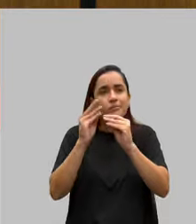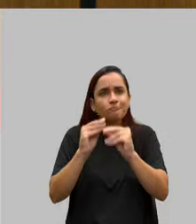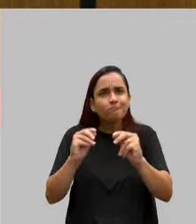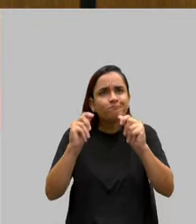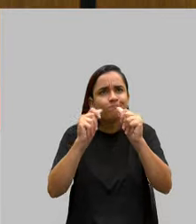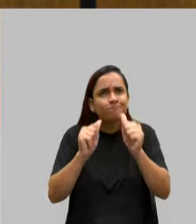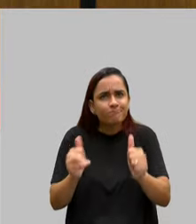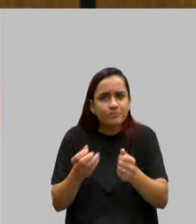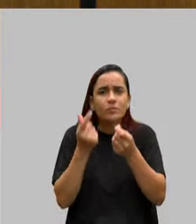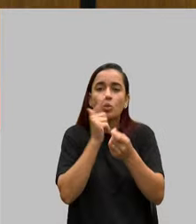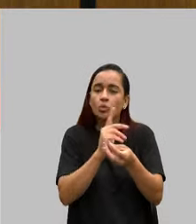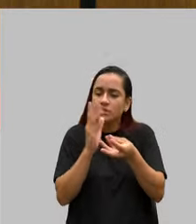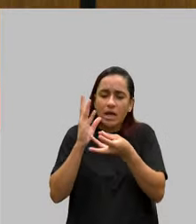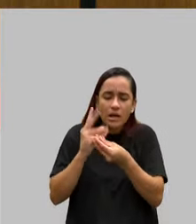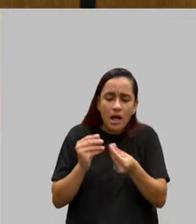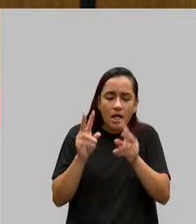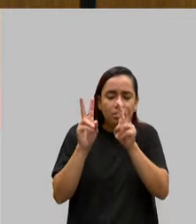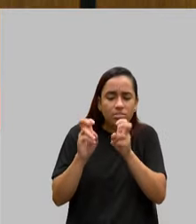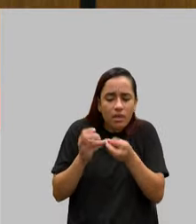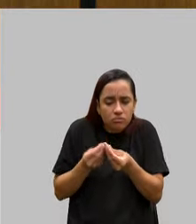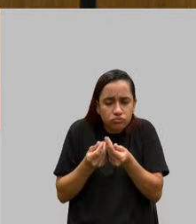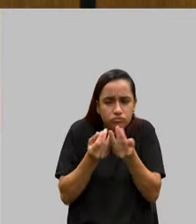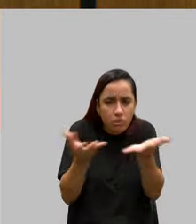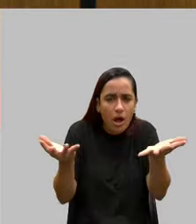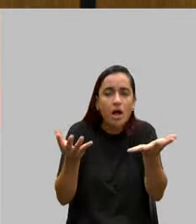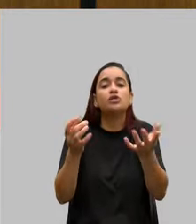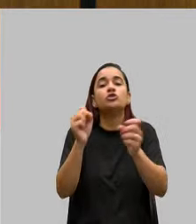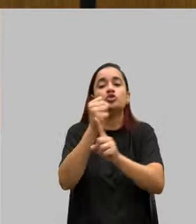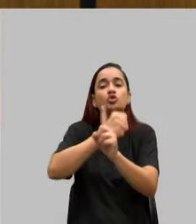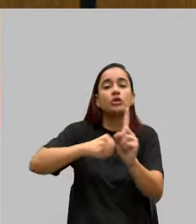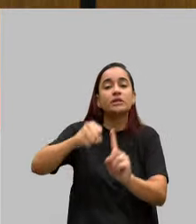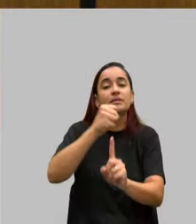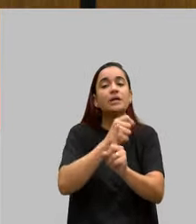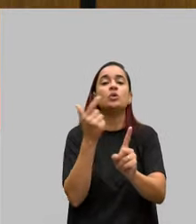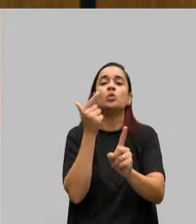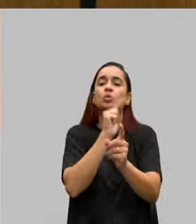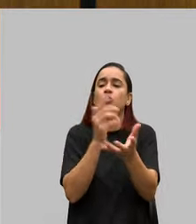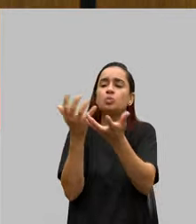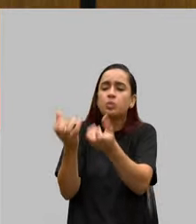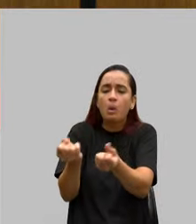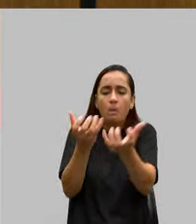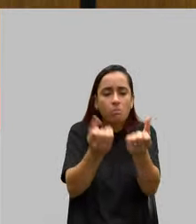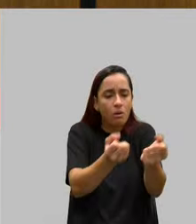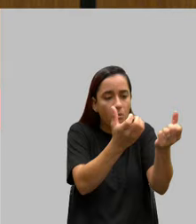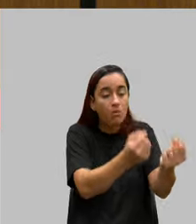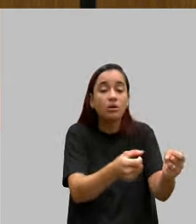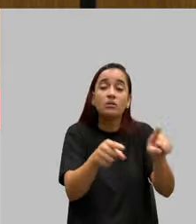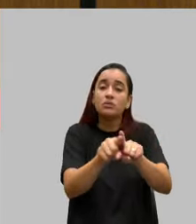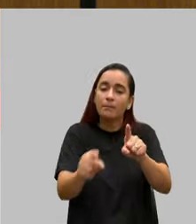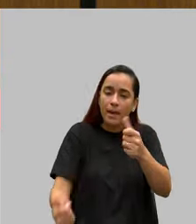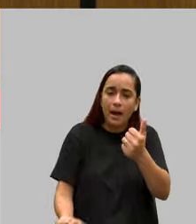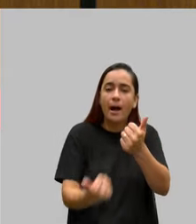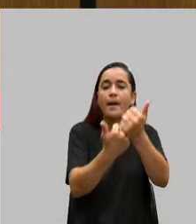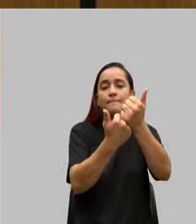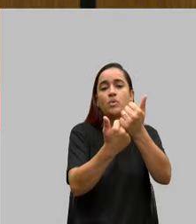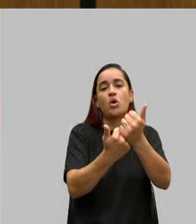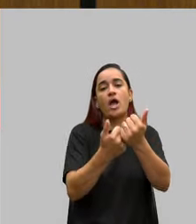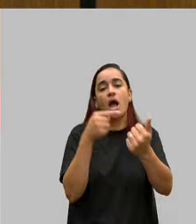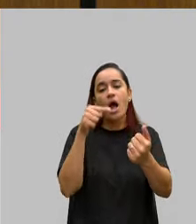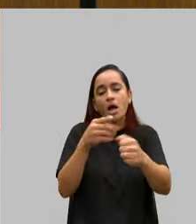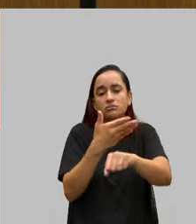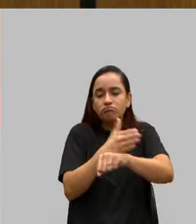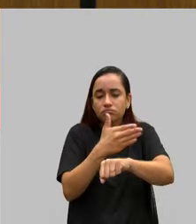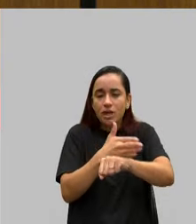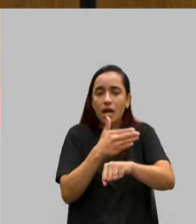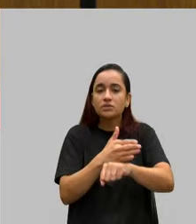levado para PR pra sociedade para que ela possa abraçar a causa e possa apoiar ah essas iniciativas E essas ações